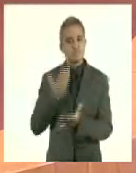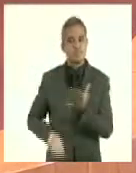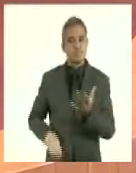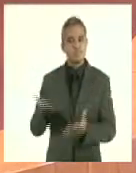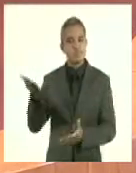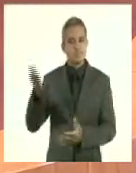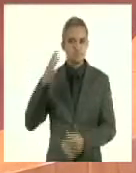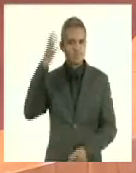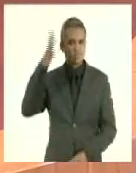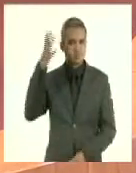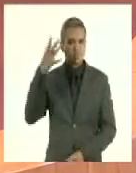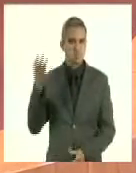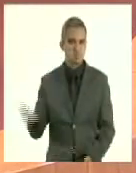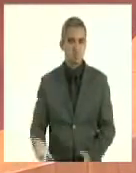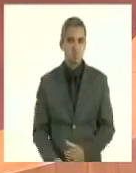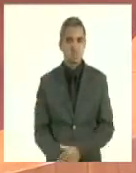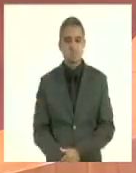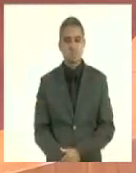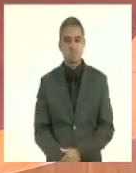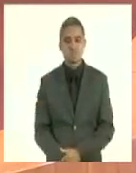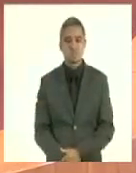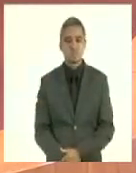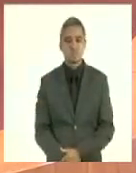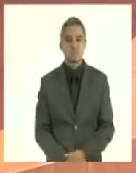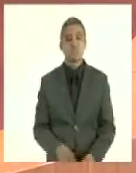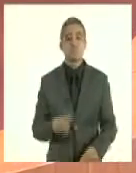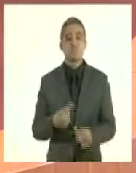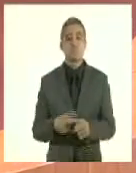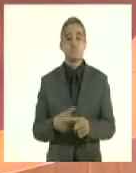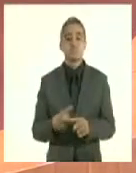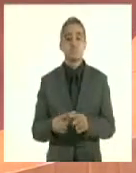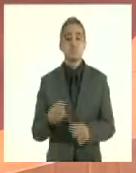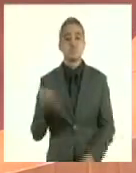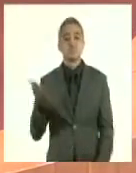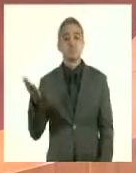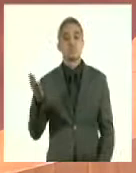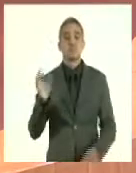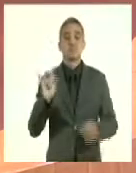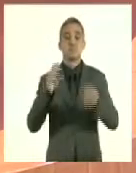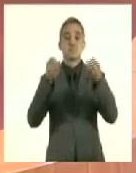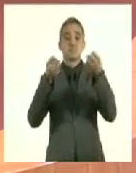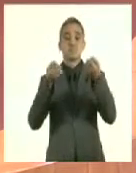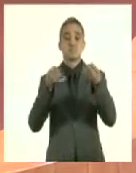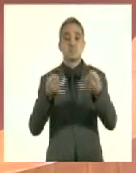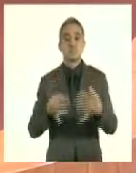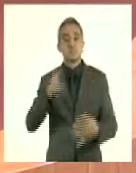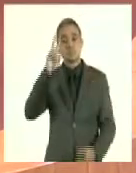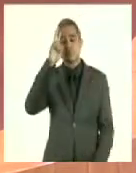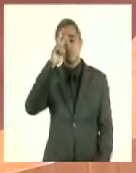Vossa Excelência se fixa de forma,